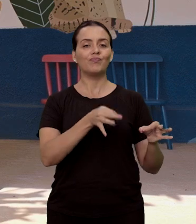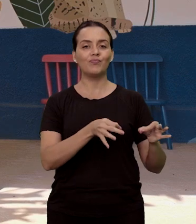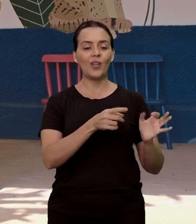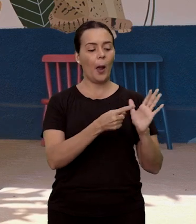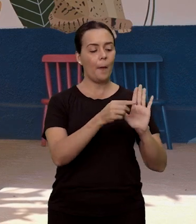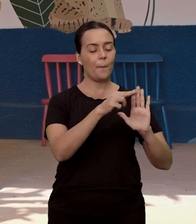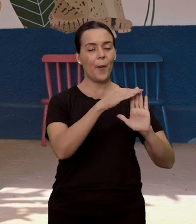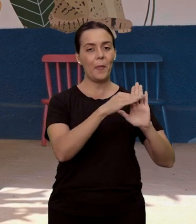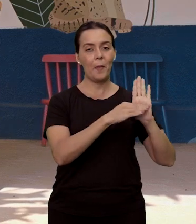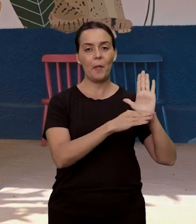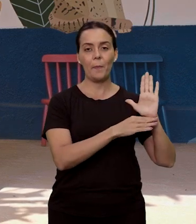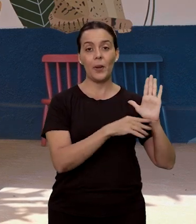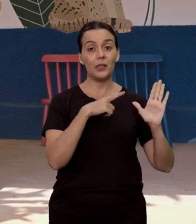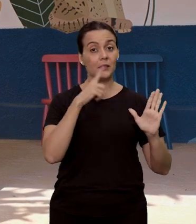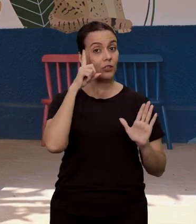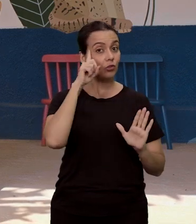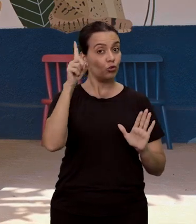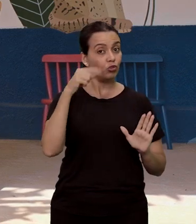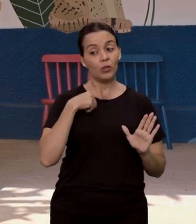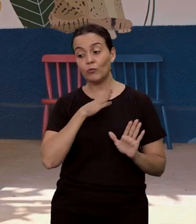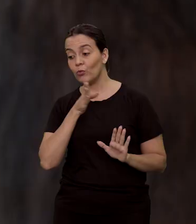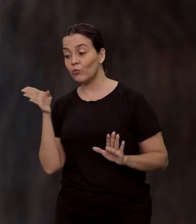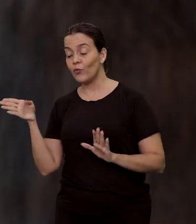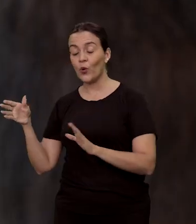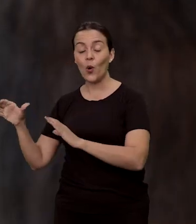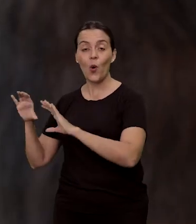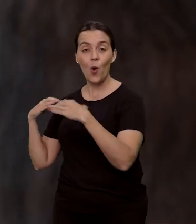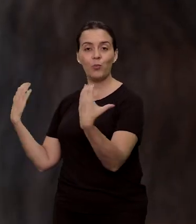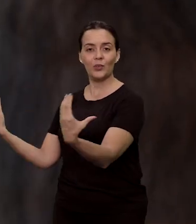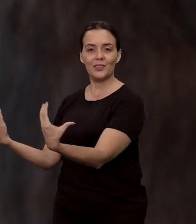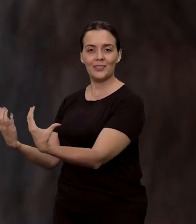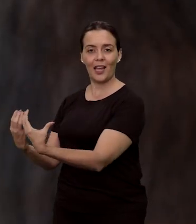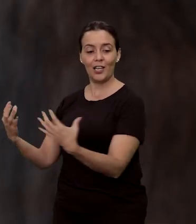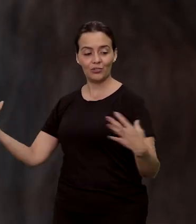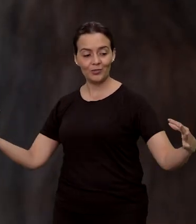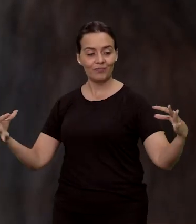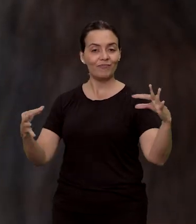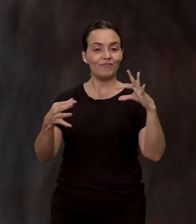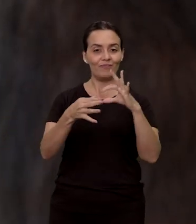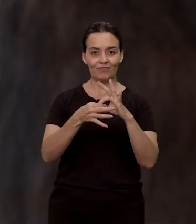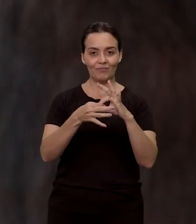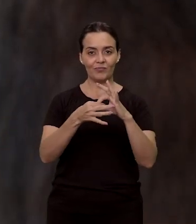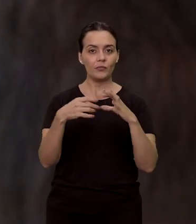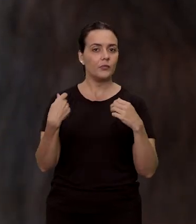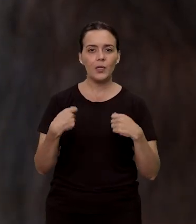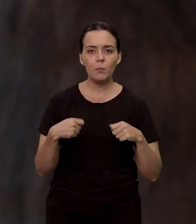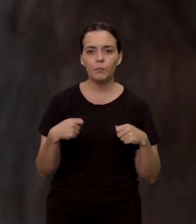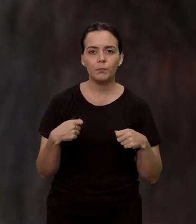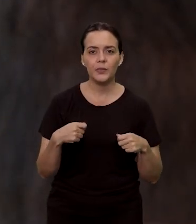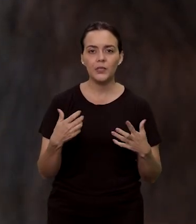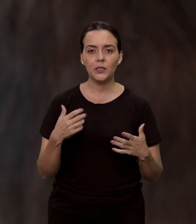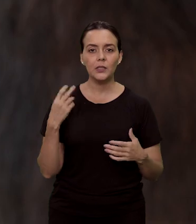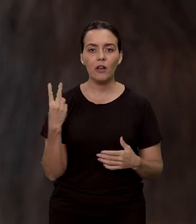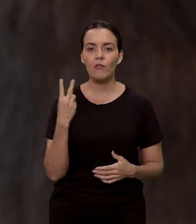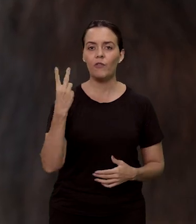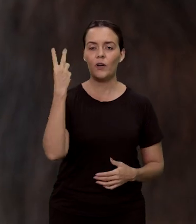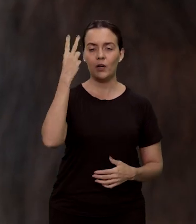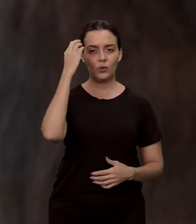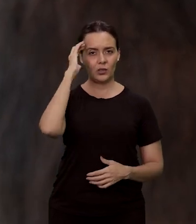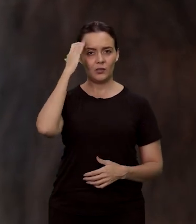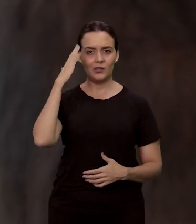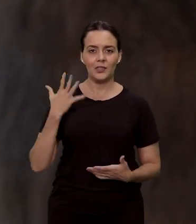comunidade, e a gente entende que ambos os trabalhos são importantes e esses conhecimentos merecem ser